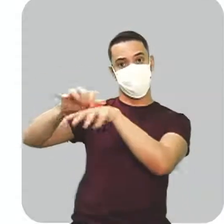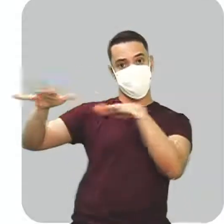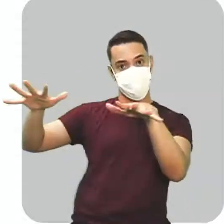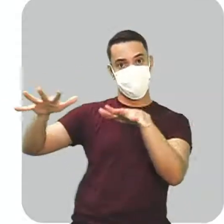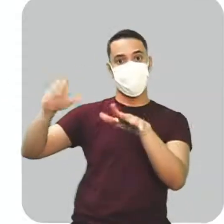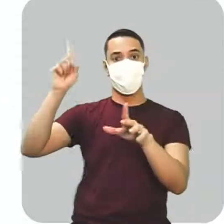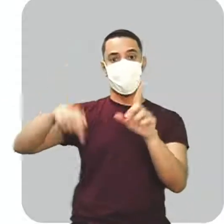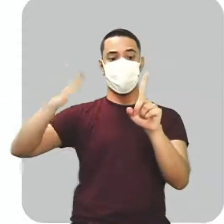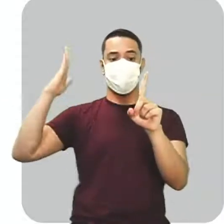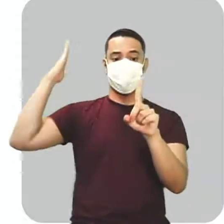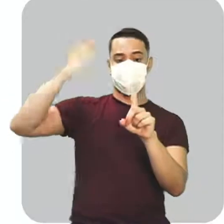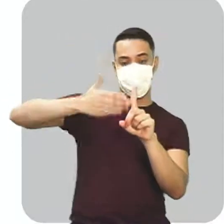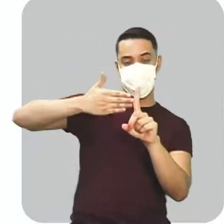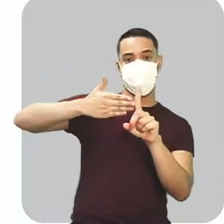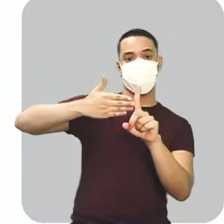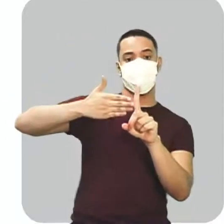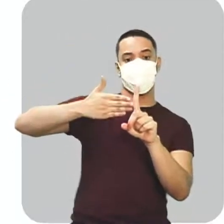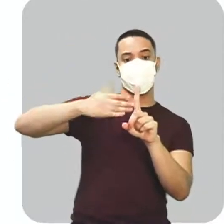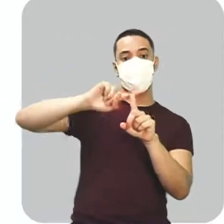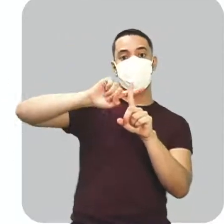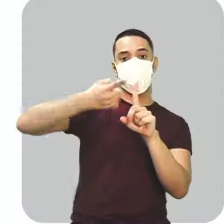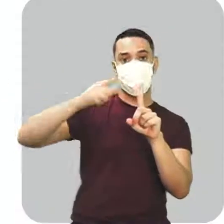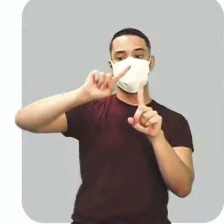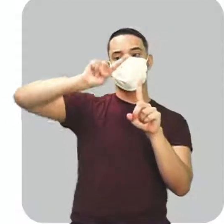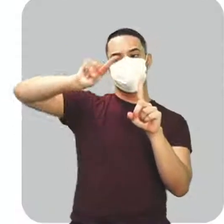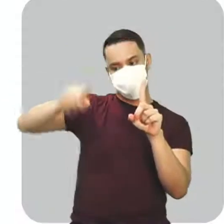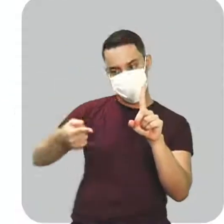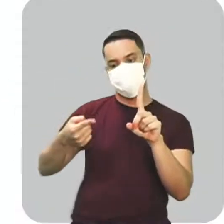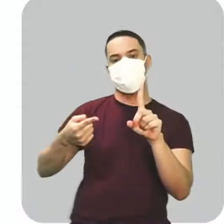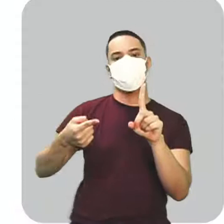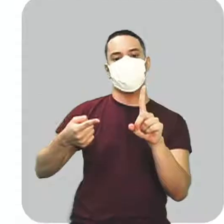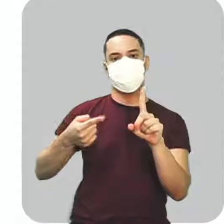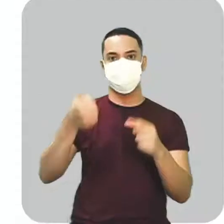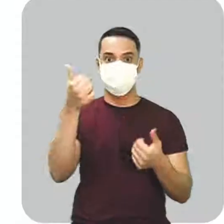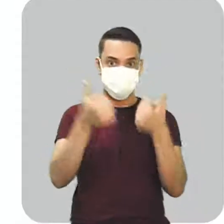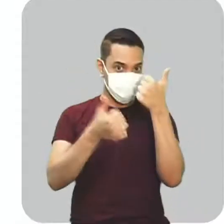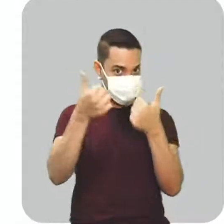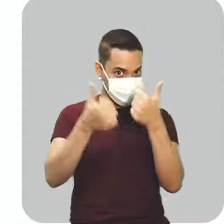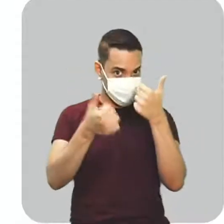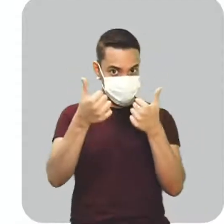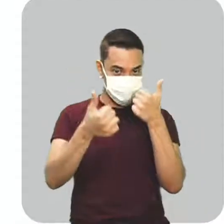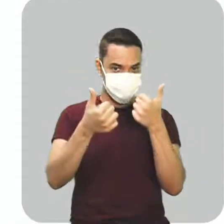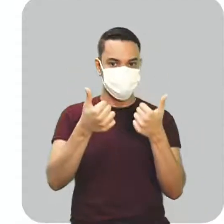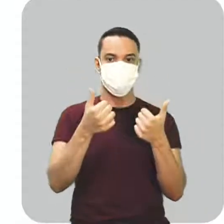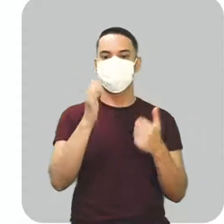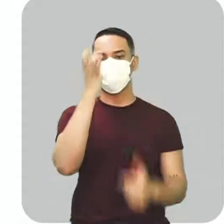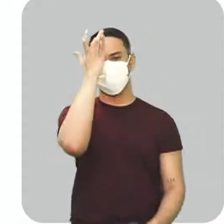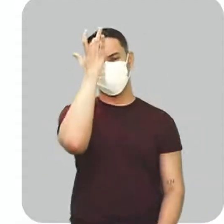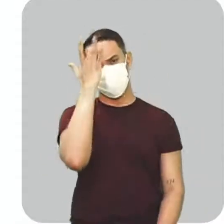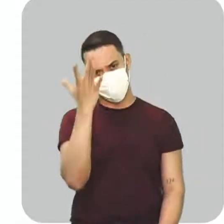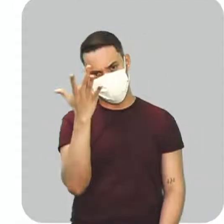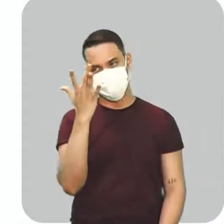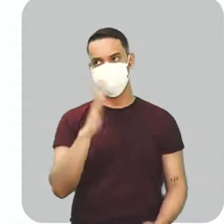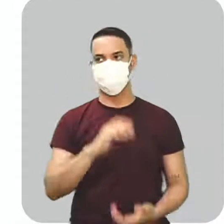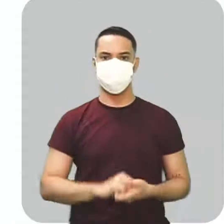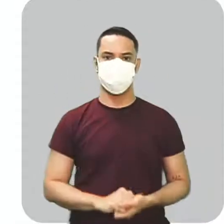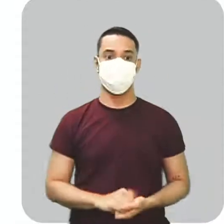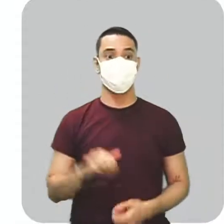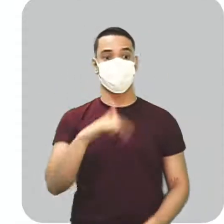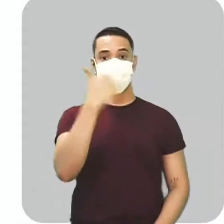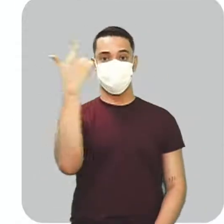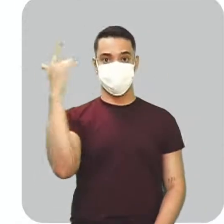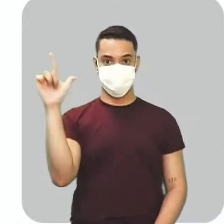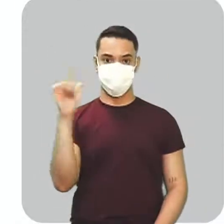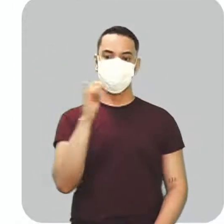direta, aí a presença da vírgula. Belezinha, né? Fácil. Vamos para o outro